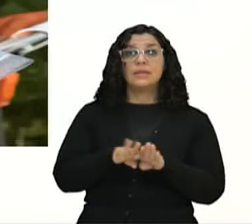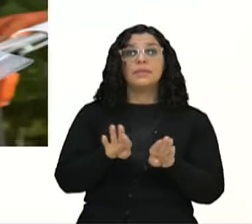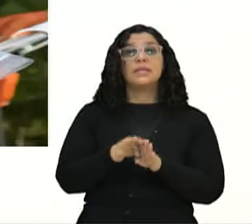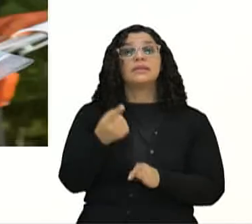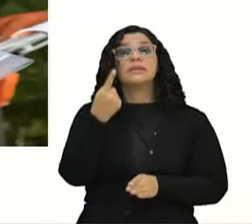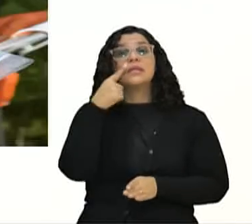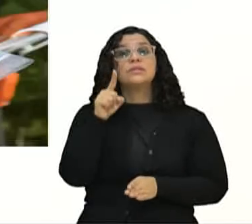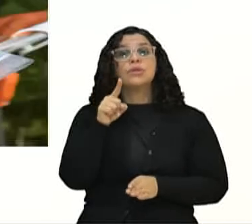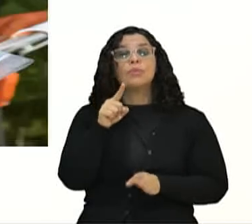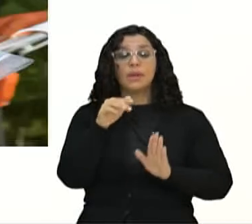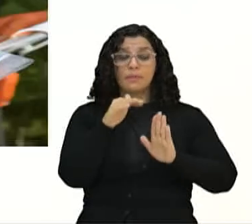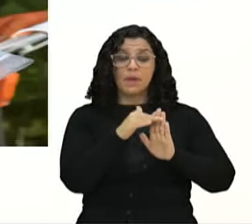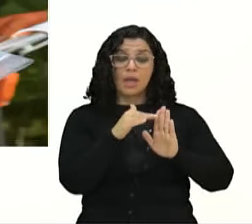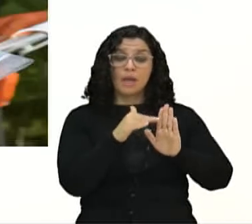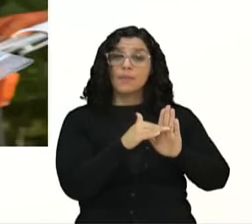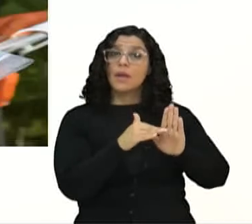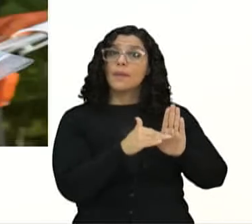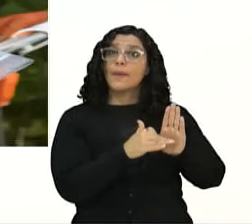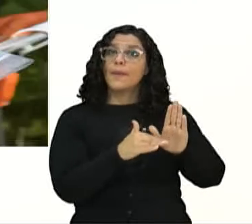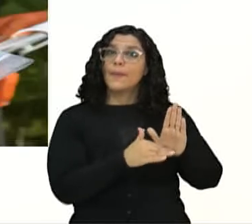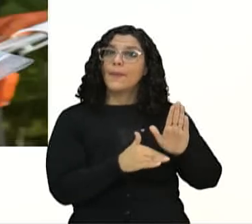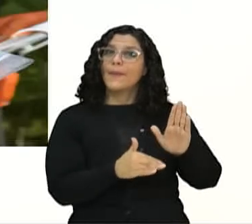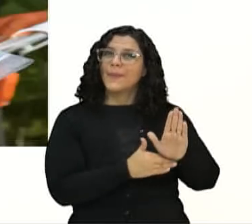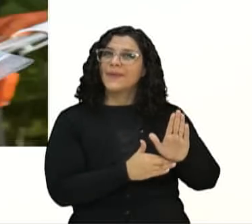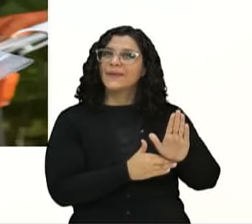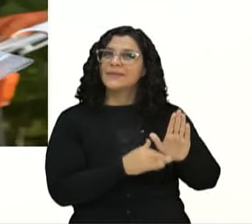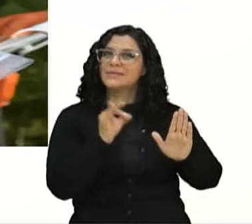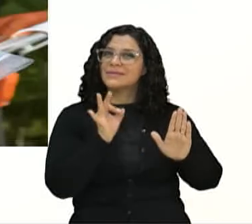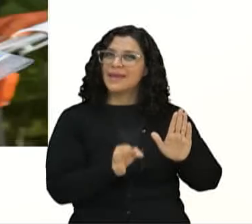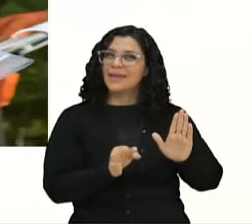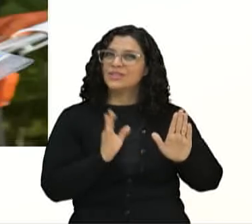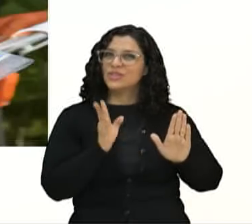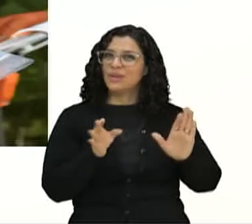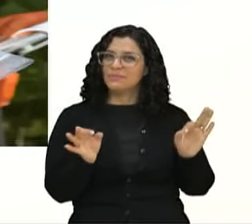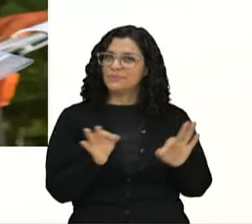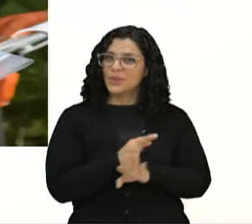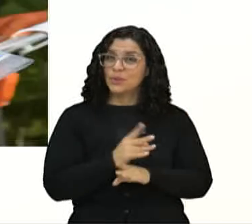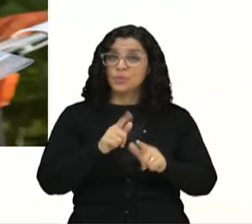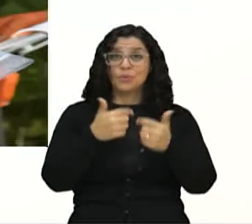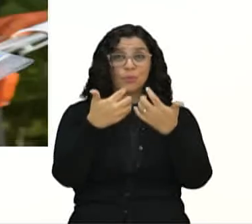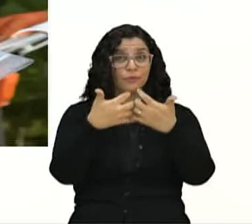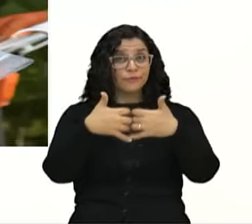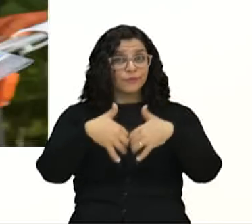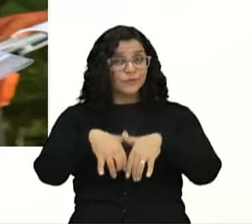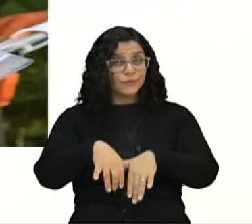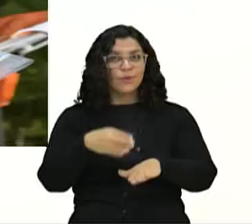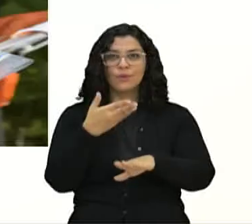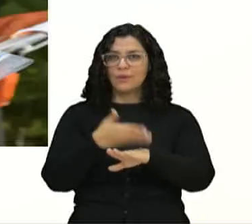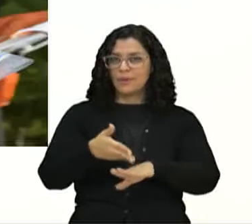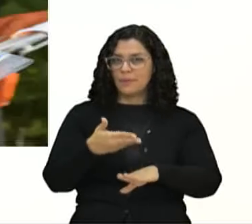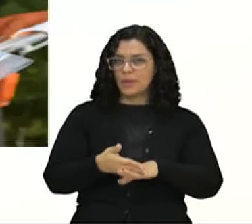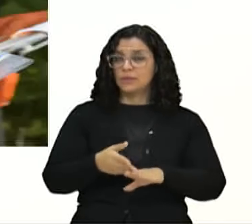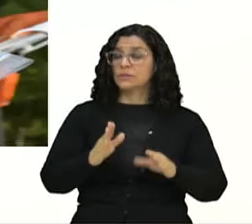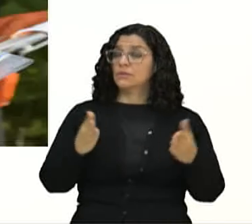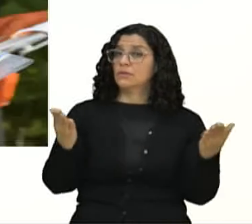descobrir uma ordem pré-definida. Tá certo? Então, isso tudo é como funciona, né? Então, para